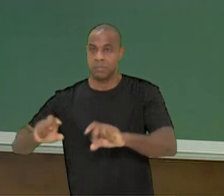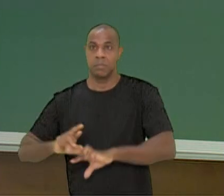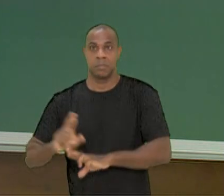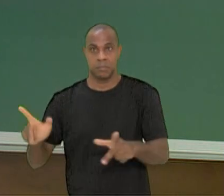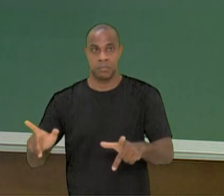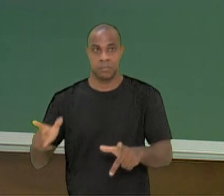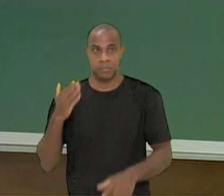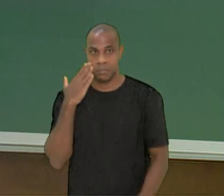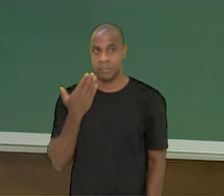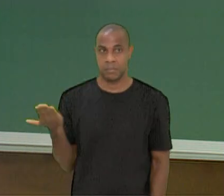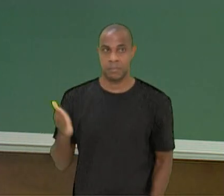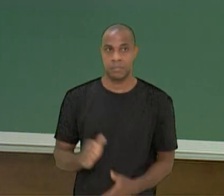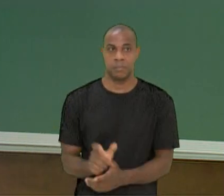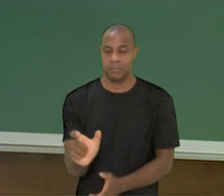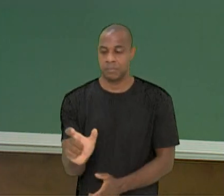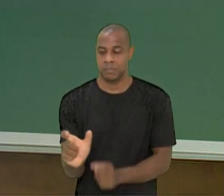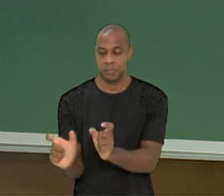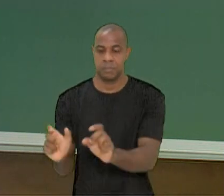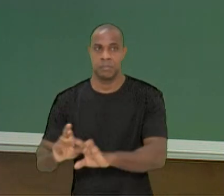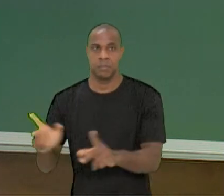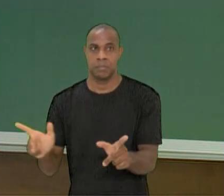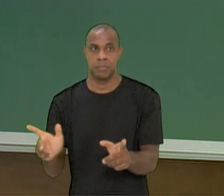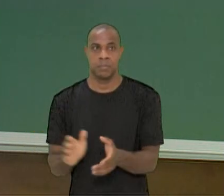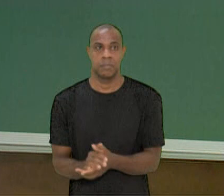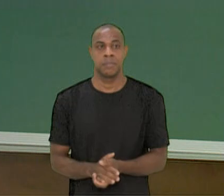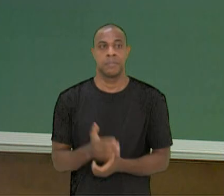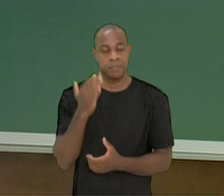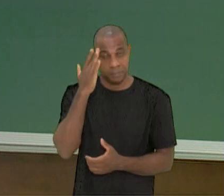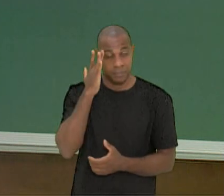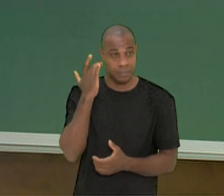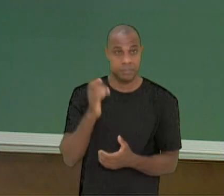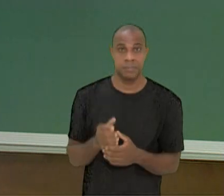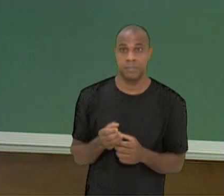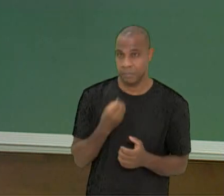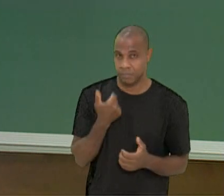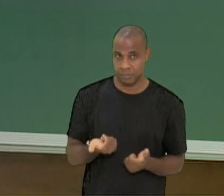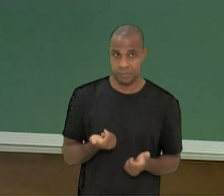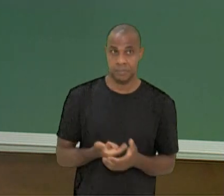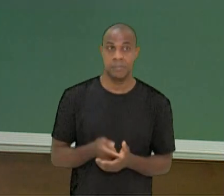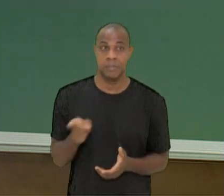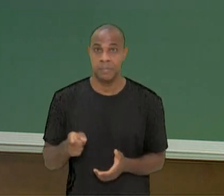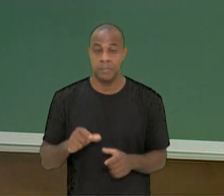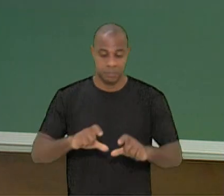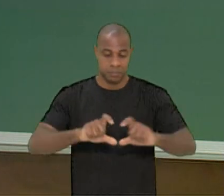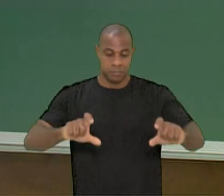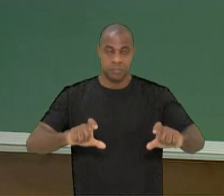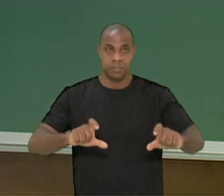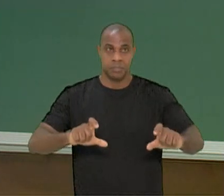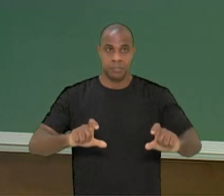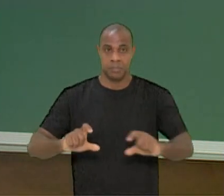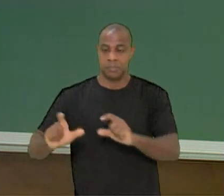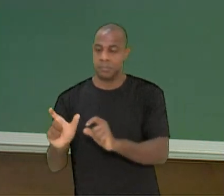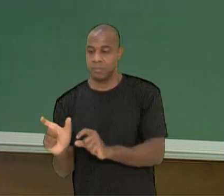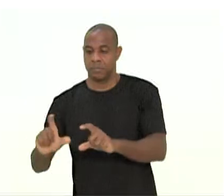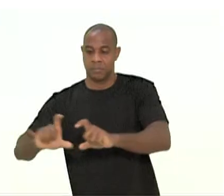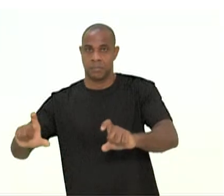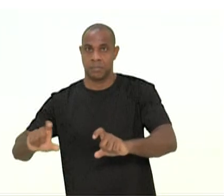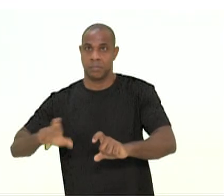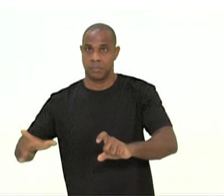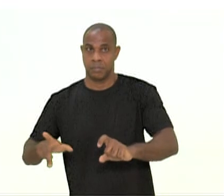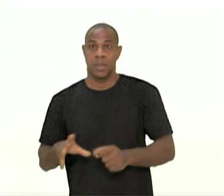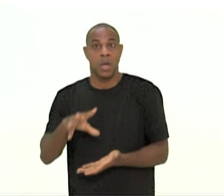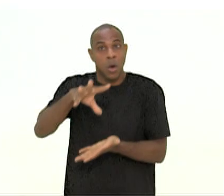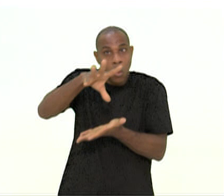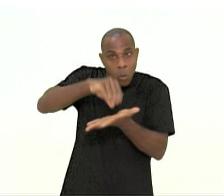Tá? Então aqui eu tenho uma equivalência, uma igualdade entre expressões algébricas. Tá bom? Mas essa é uma expressão e essa é outra. Anote e a gente já